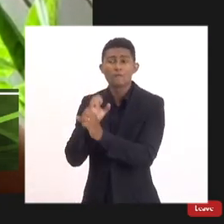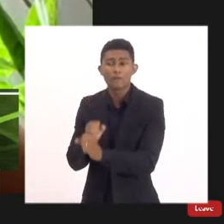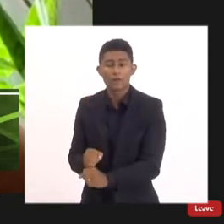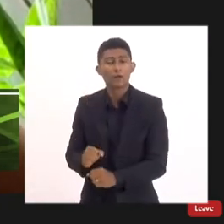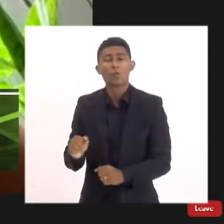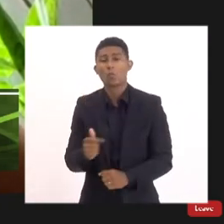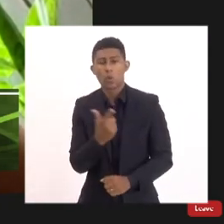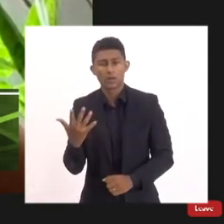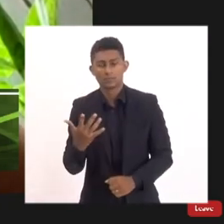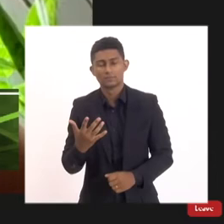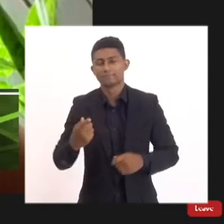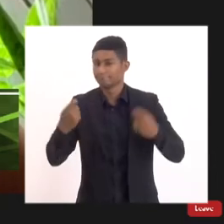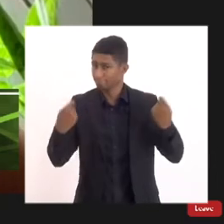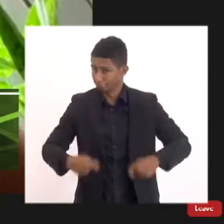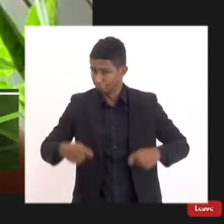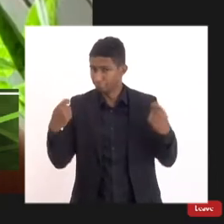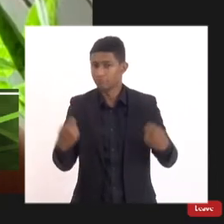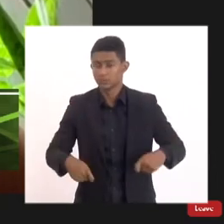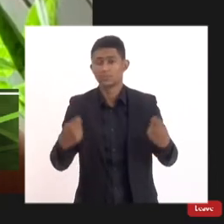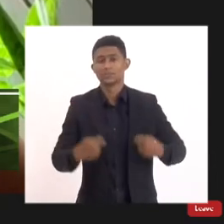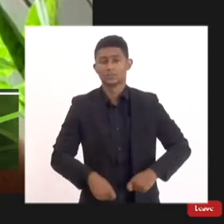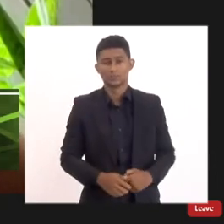Então,